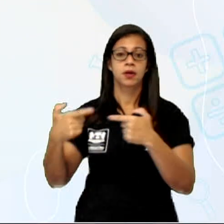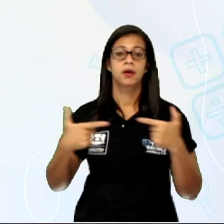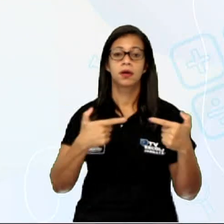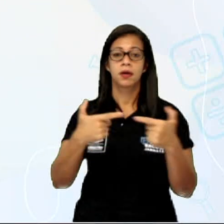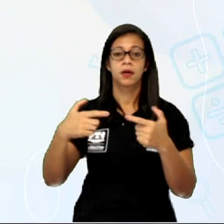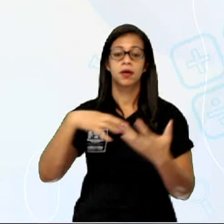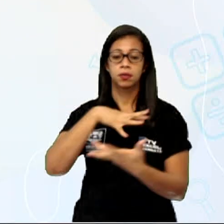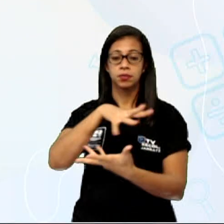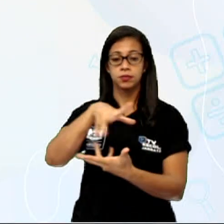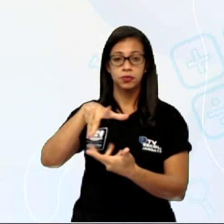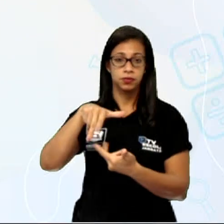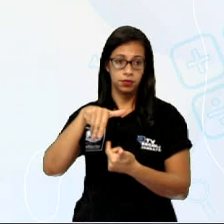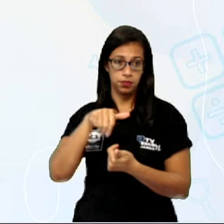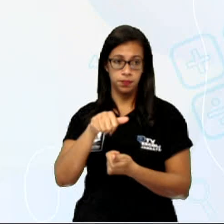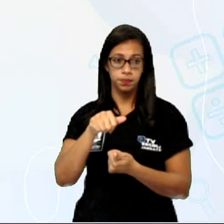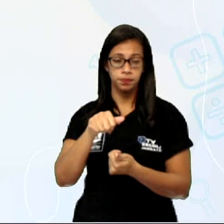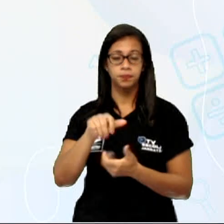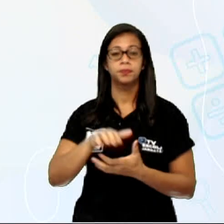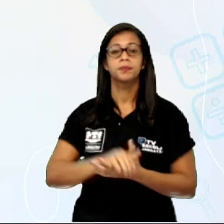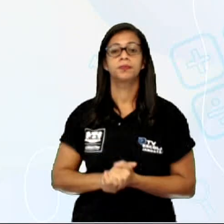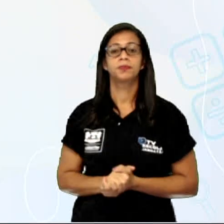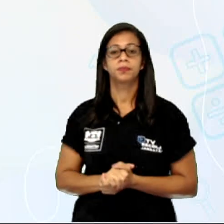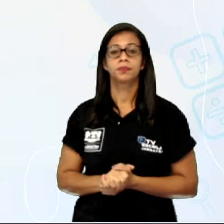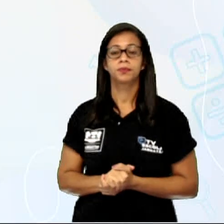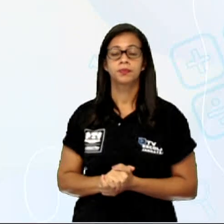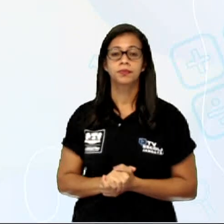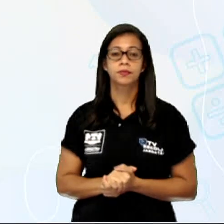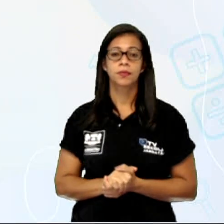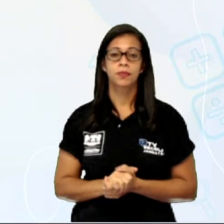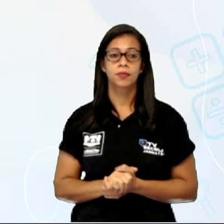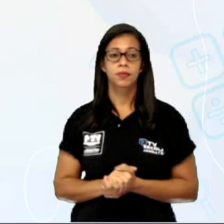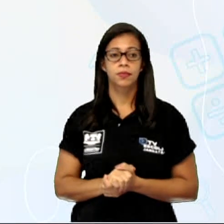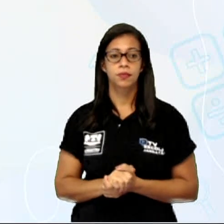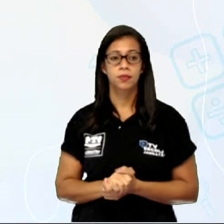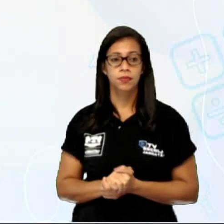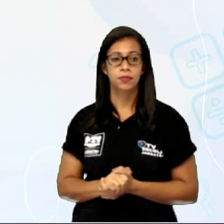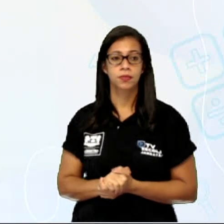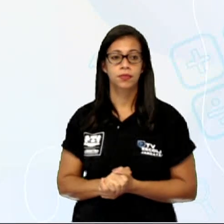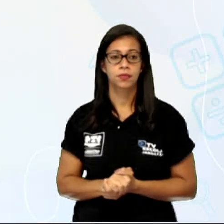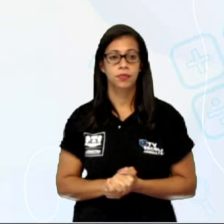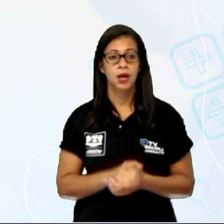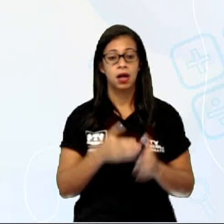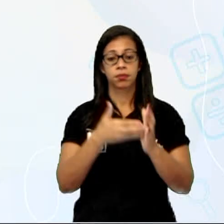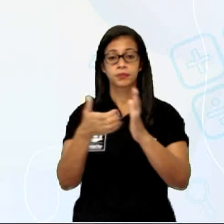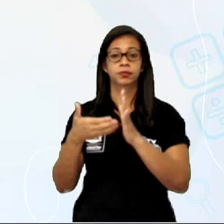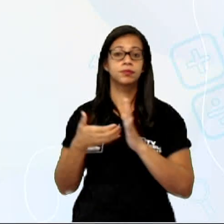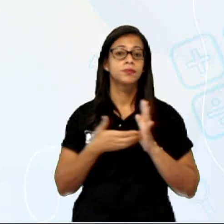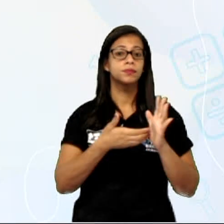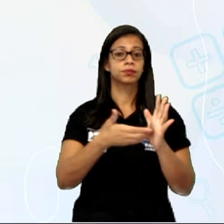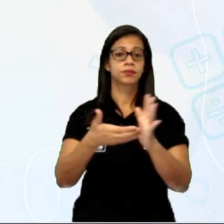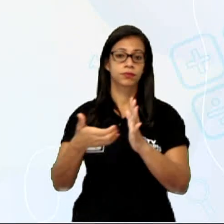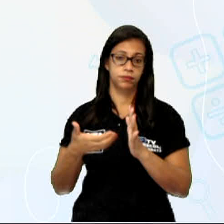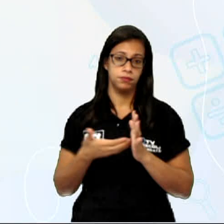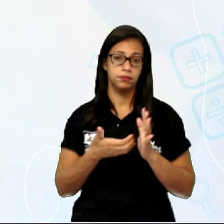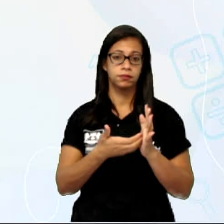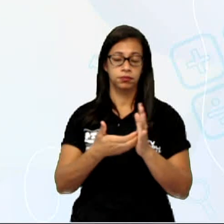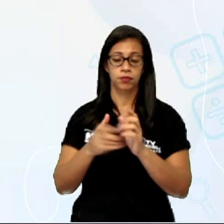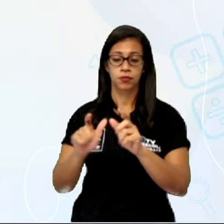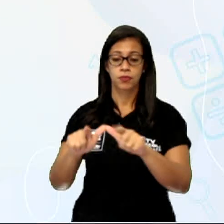de Brest-Litovsk com a Alemanha, importantíssimo. O confisco de propriedades privadas, especialmente